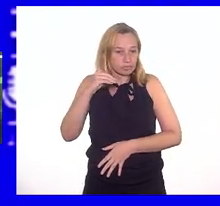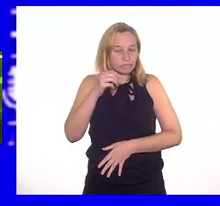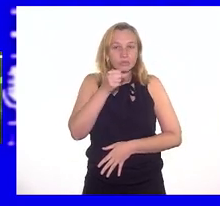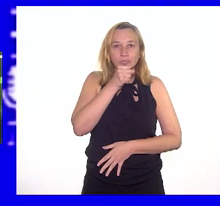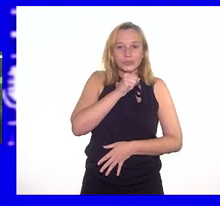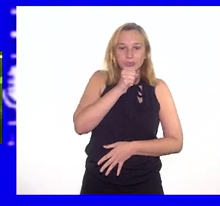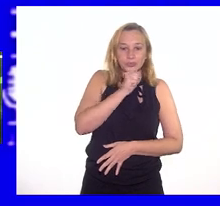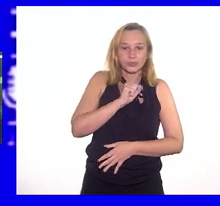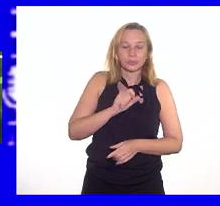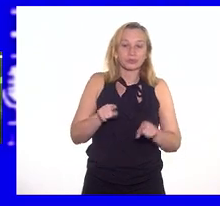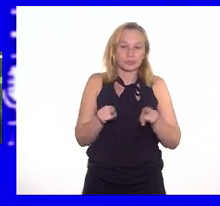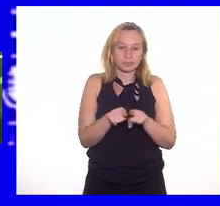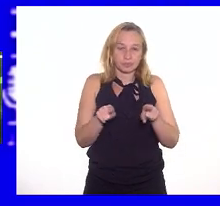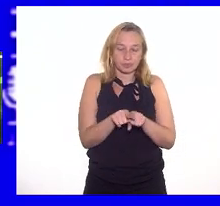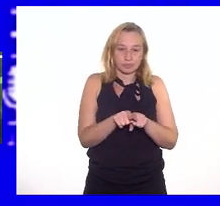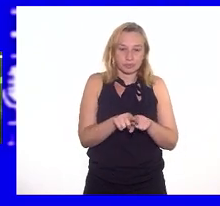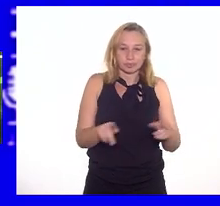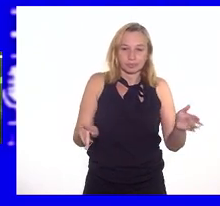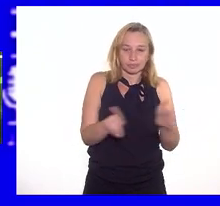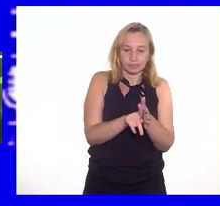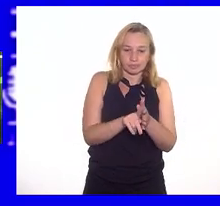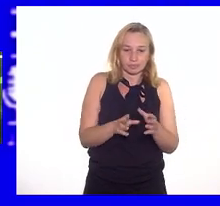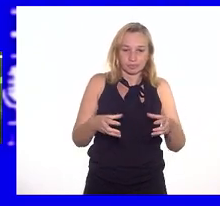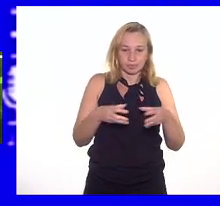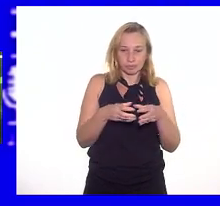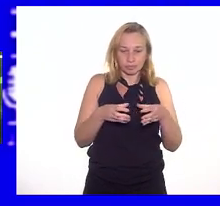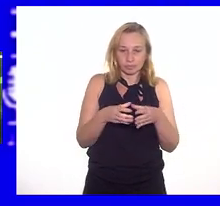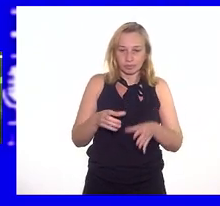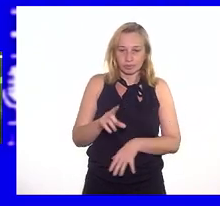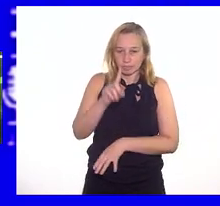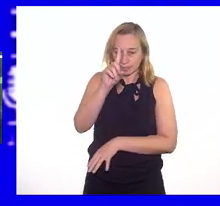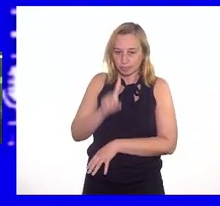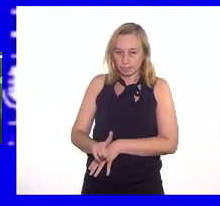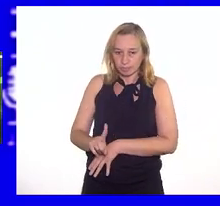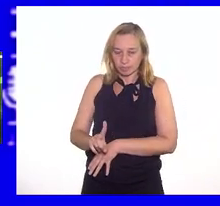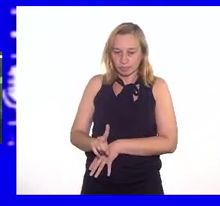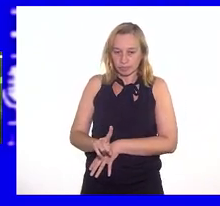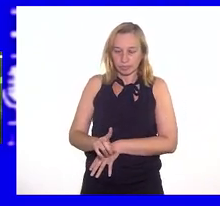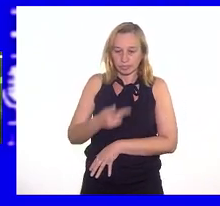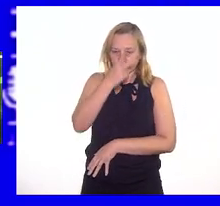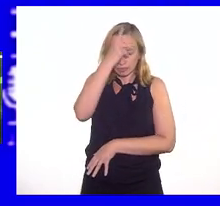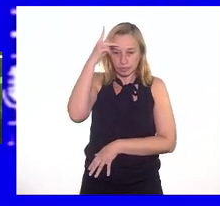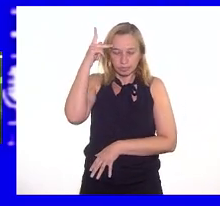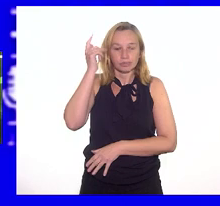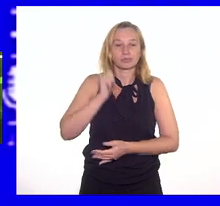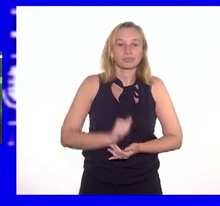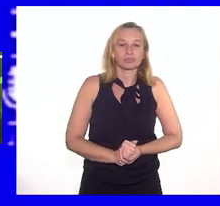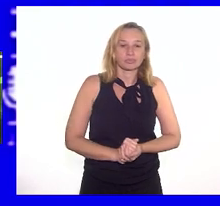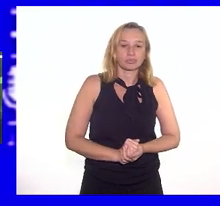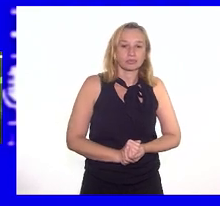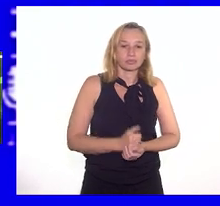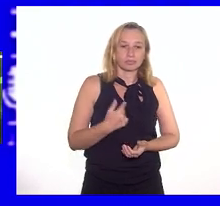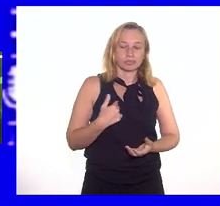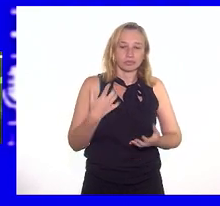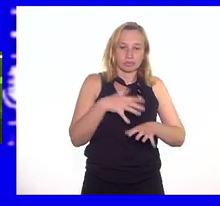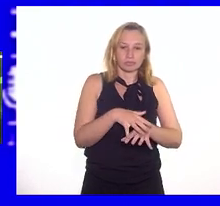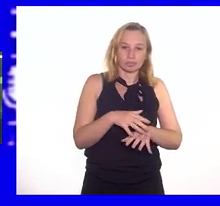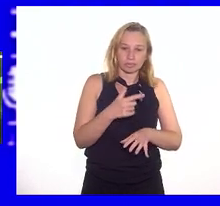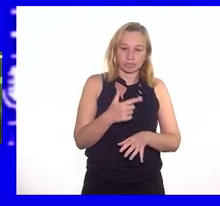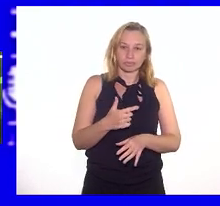Idoso, e também como membro da Comissão da Pessoa com Deficiência, a qual me tornei, inclusive, esse